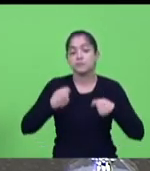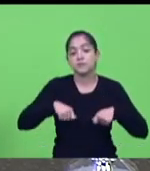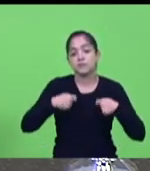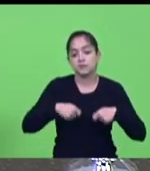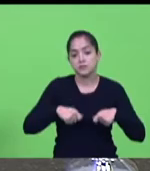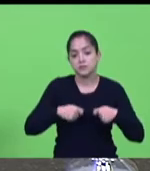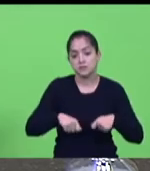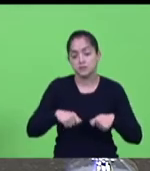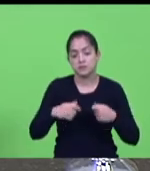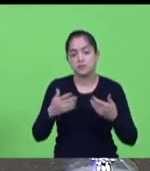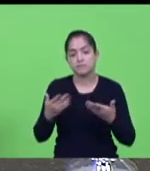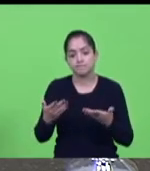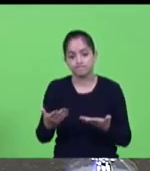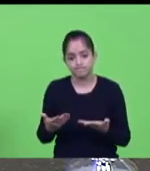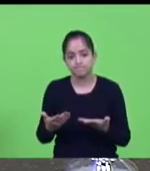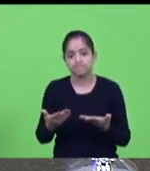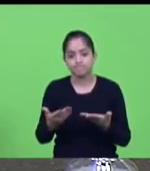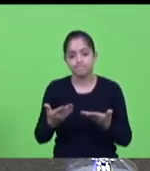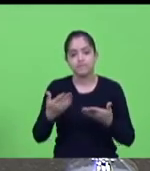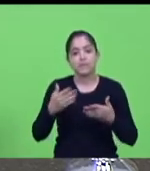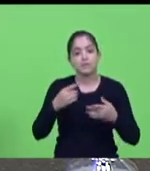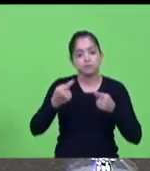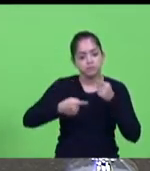precisamos de diálogo.